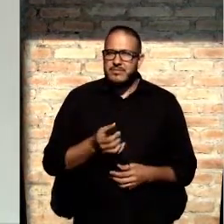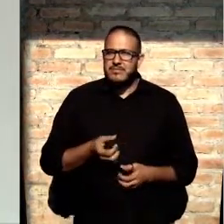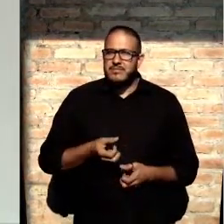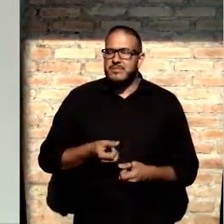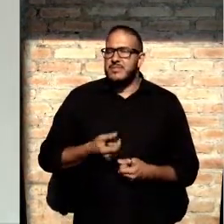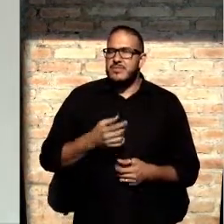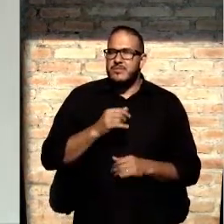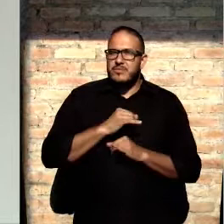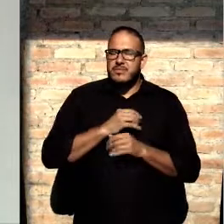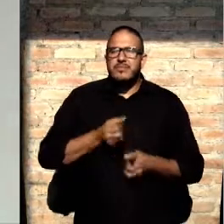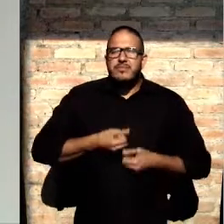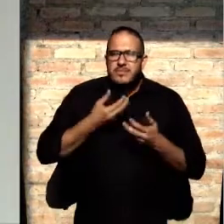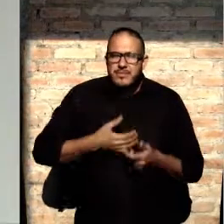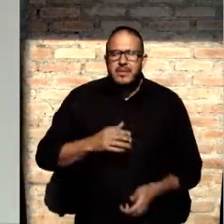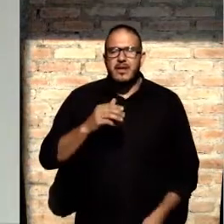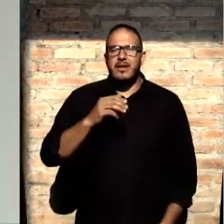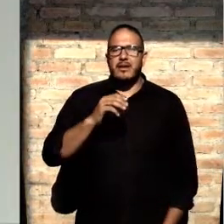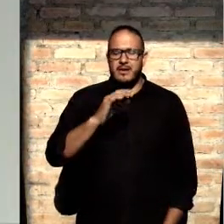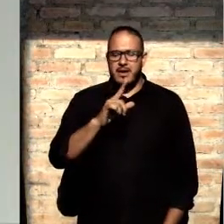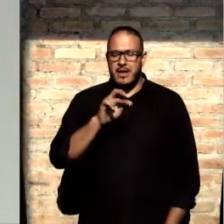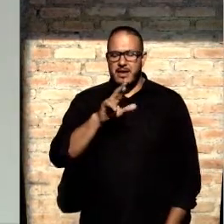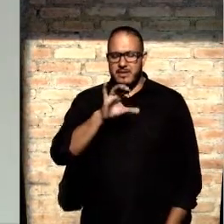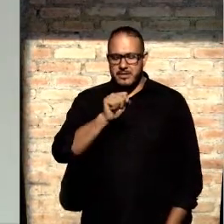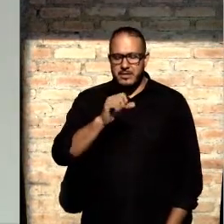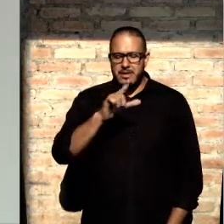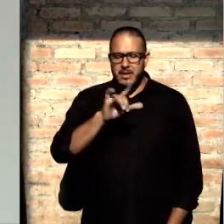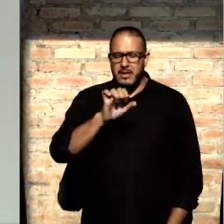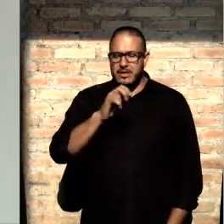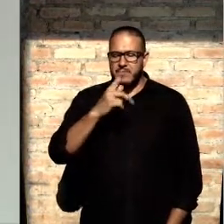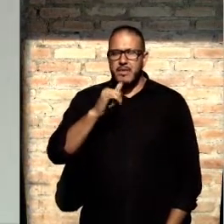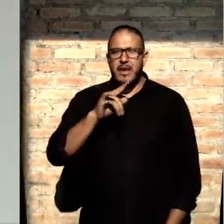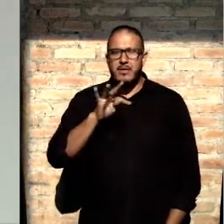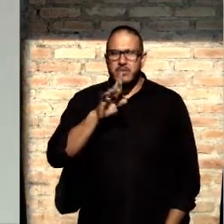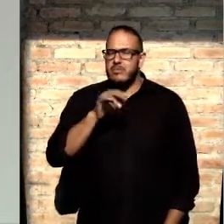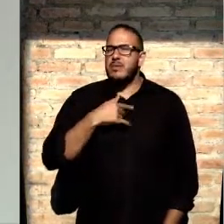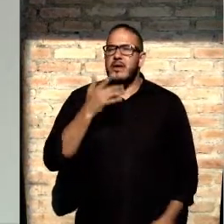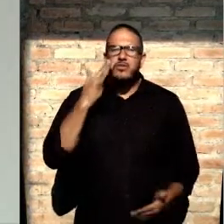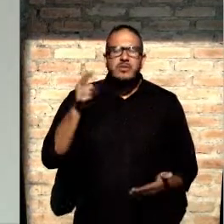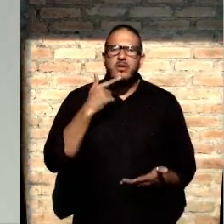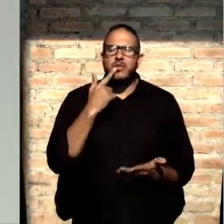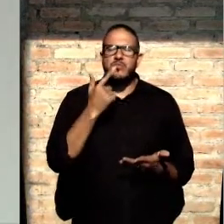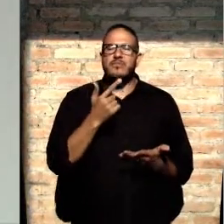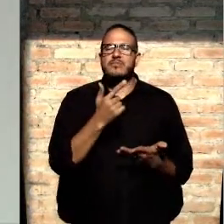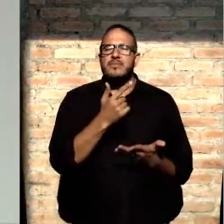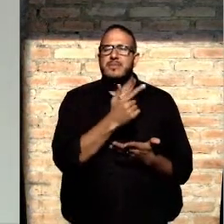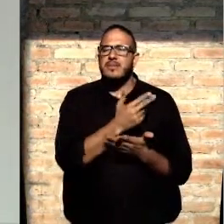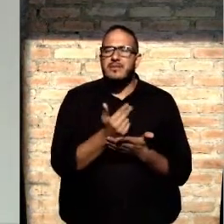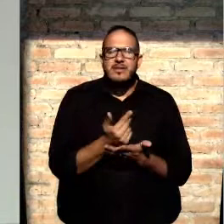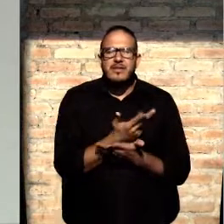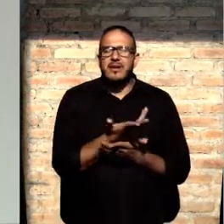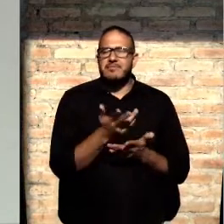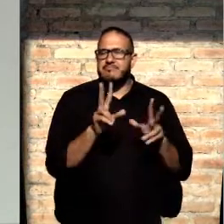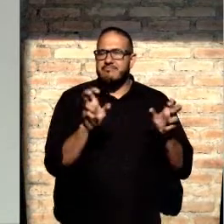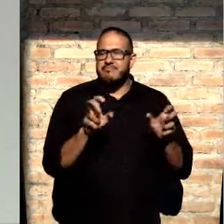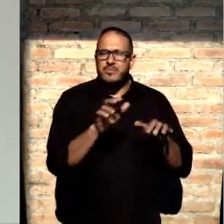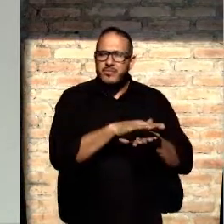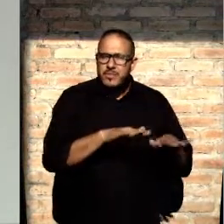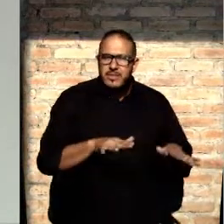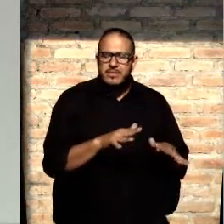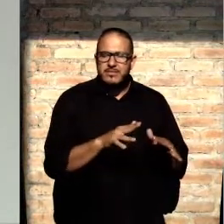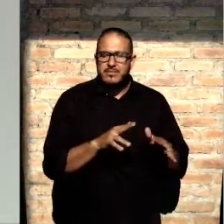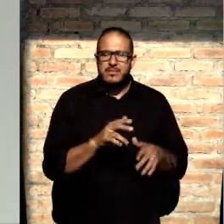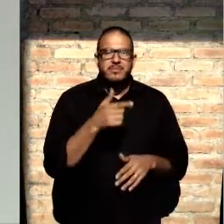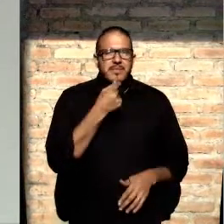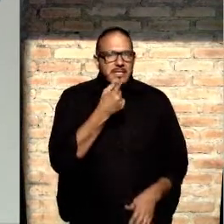clarice lispector diz não sei como desenhar o menino sei que é impossível desenhá-lo carvão